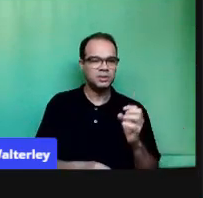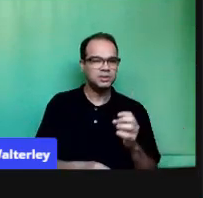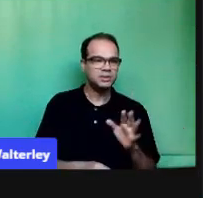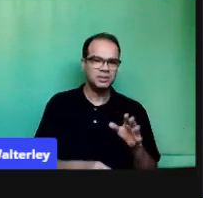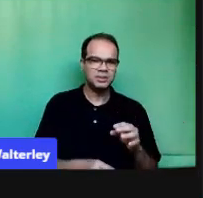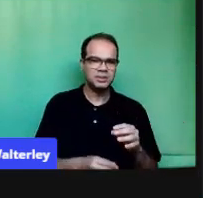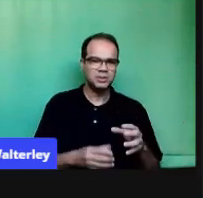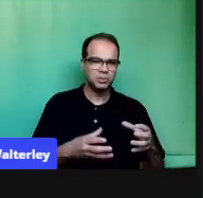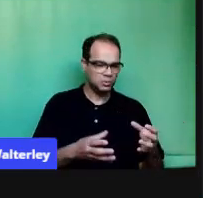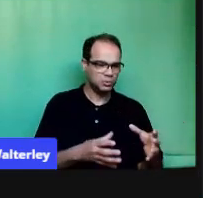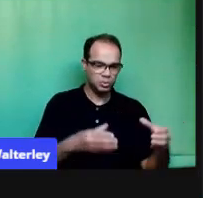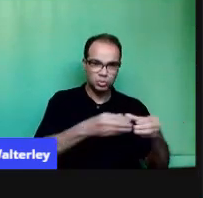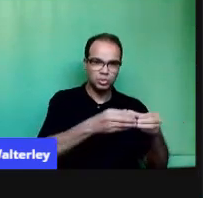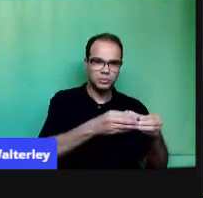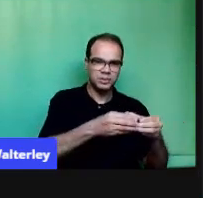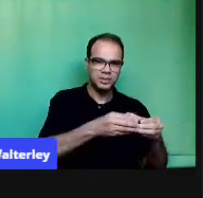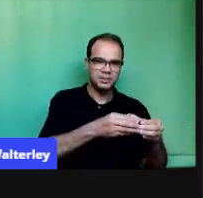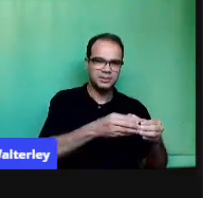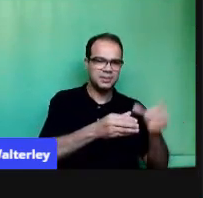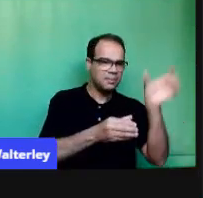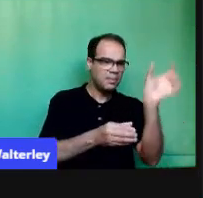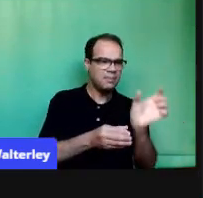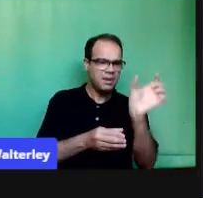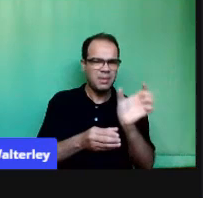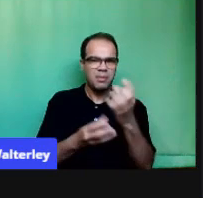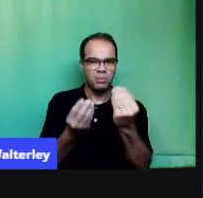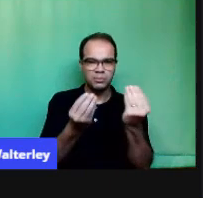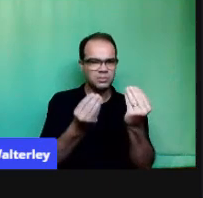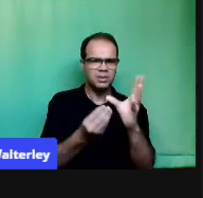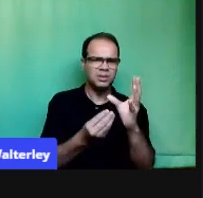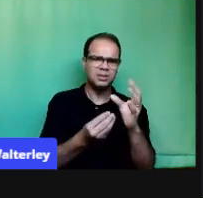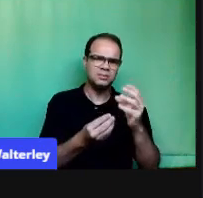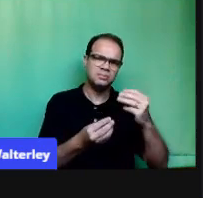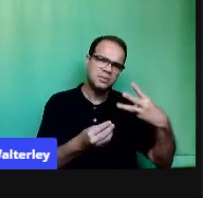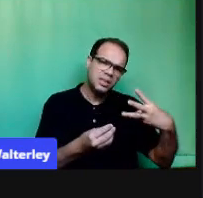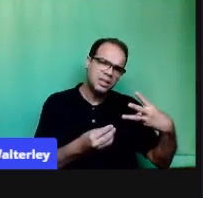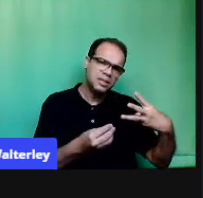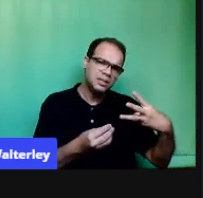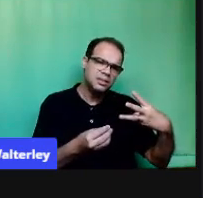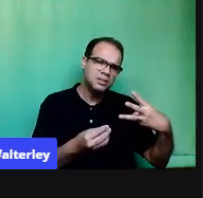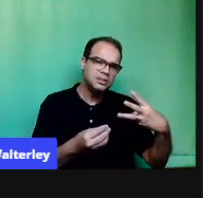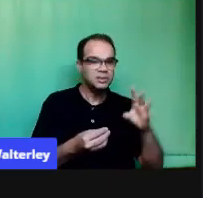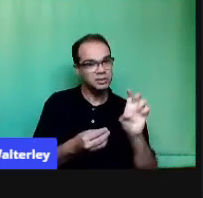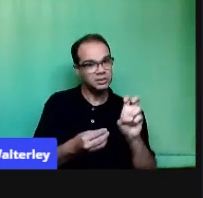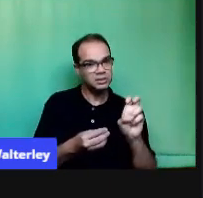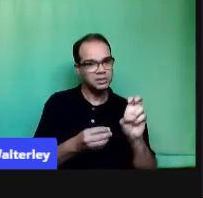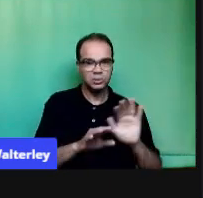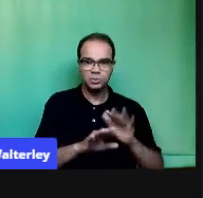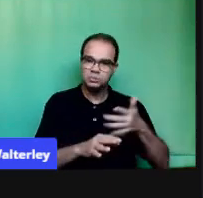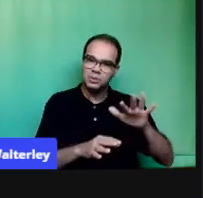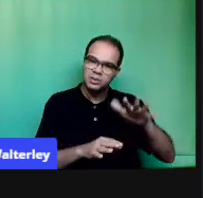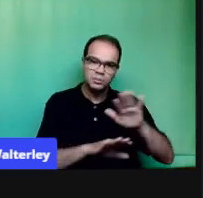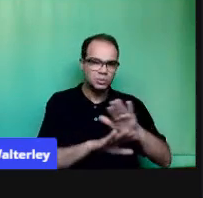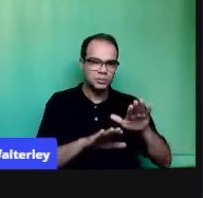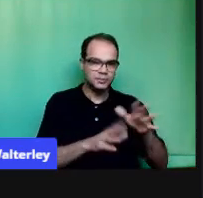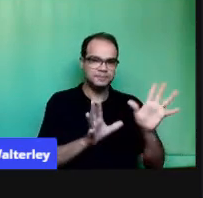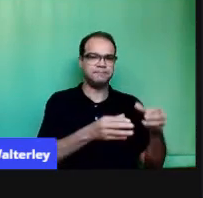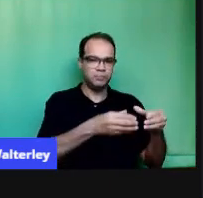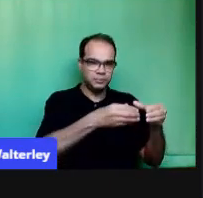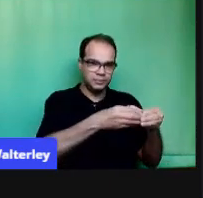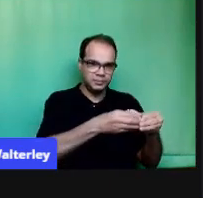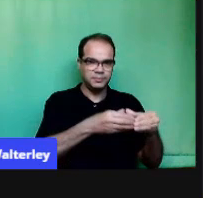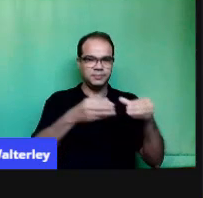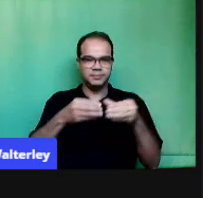de 3 a 5 membros, para que todos possam participar, né, e todos possam contextualizar sobre aquele assunto. Como que nós